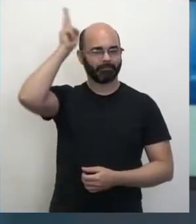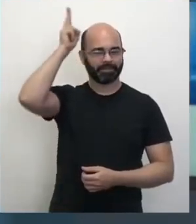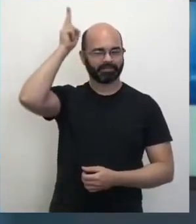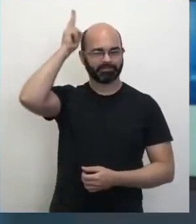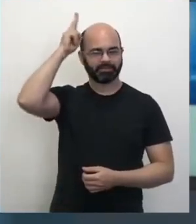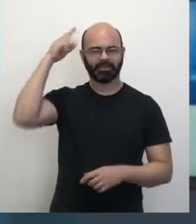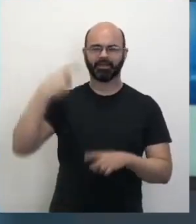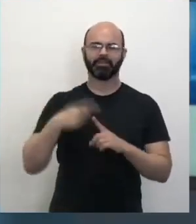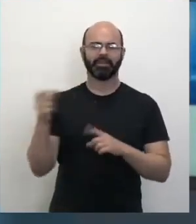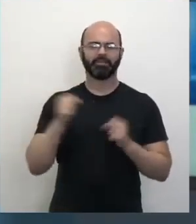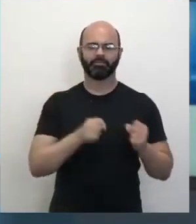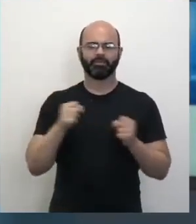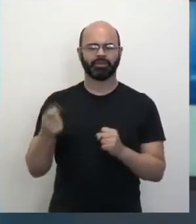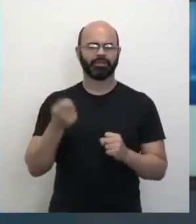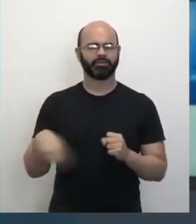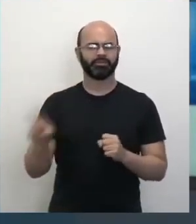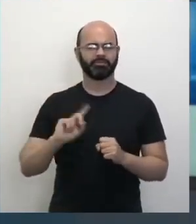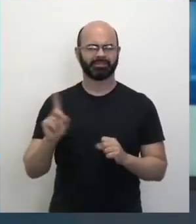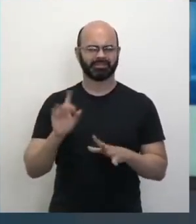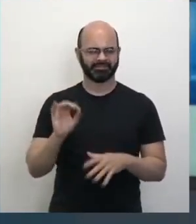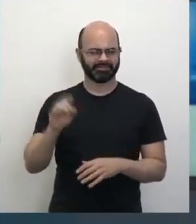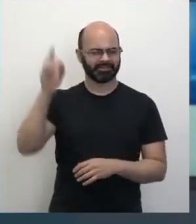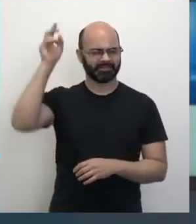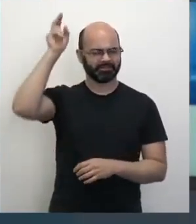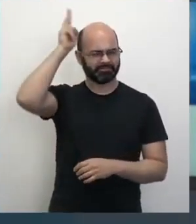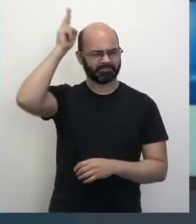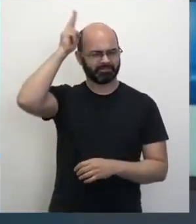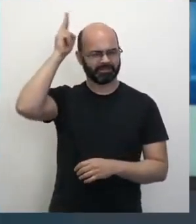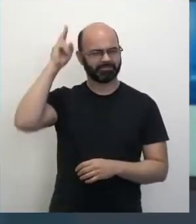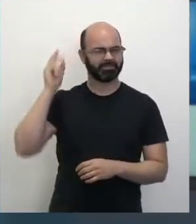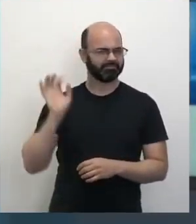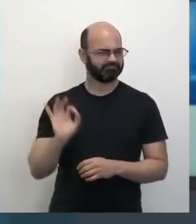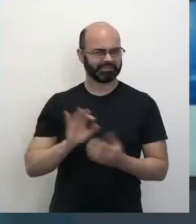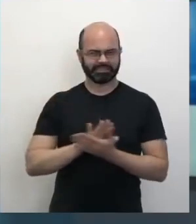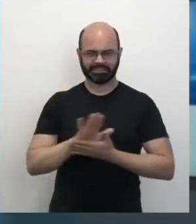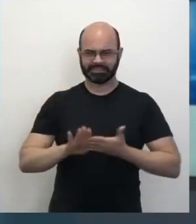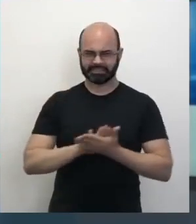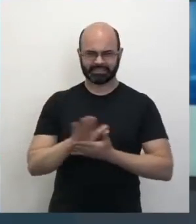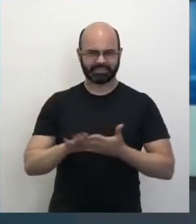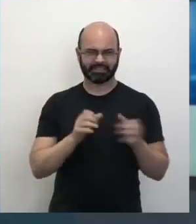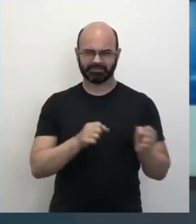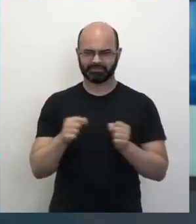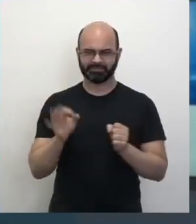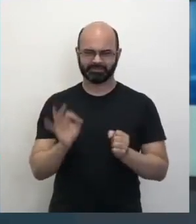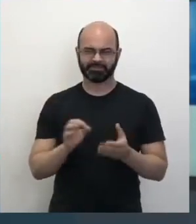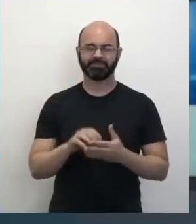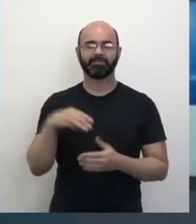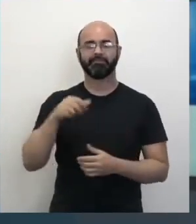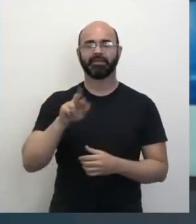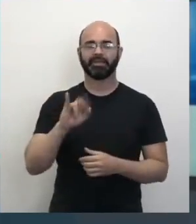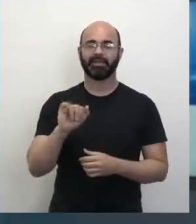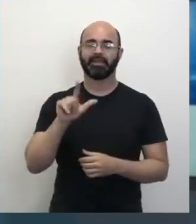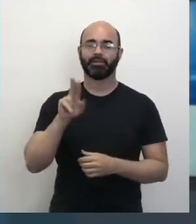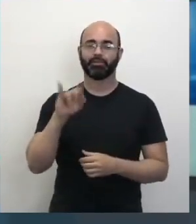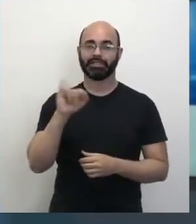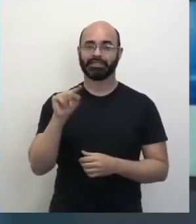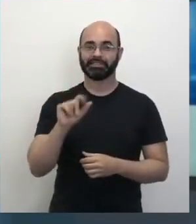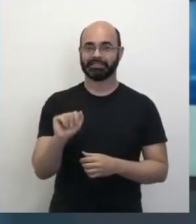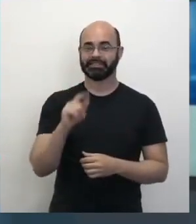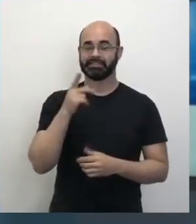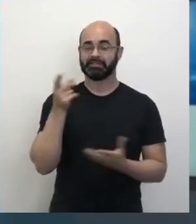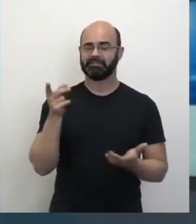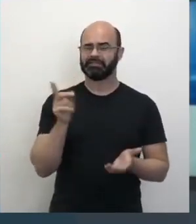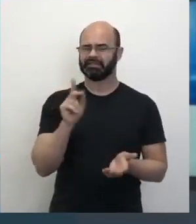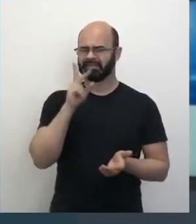que o Batman não tem nenhum poder específico aí, especial? Aí vamos lá. A Maria Luísa coloca assim, eu não sei o nome, eu acredito que